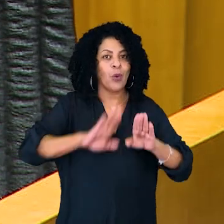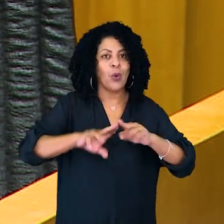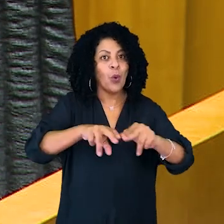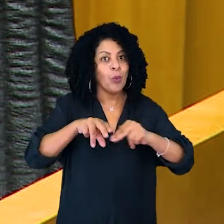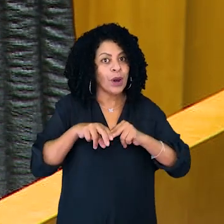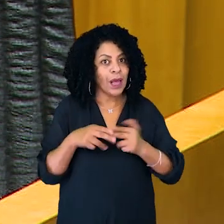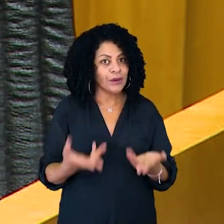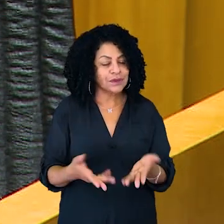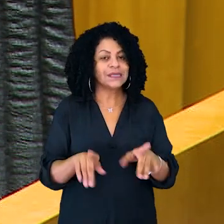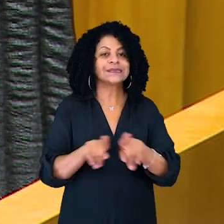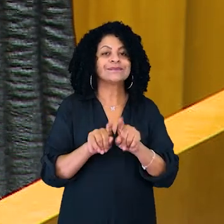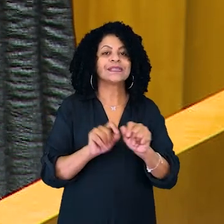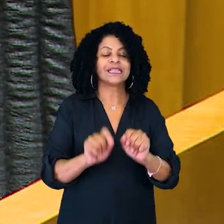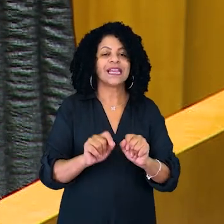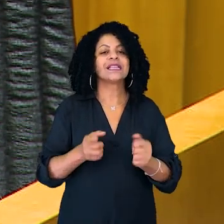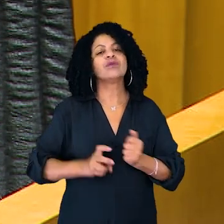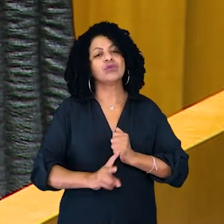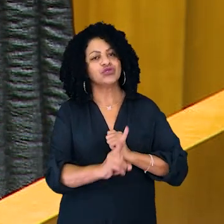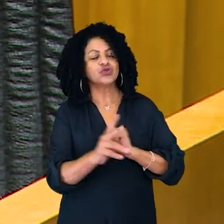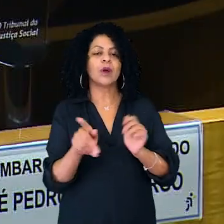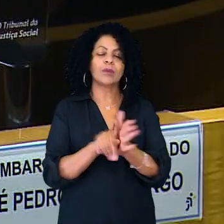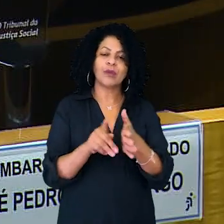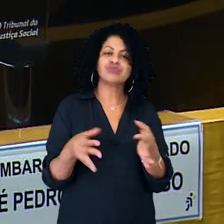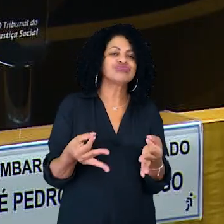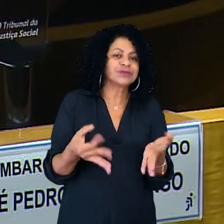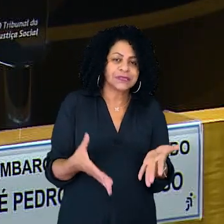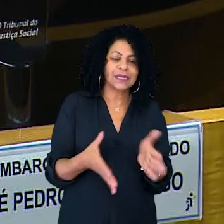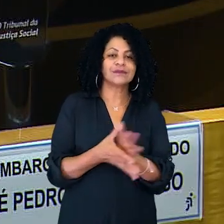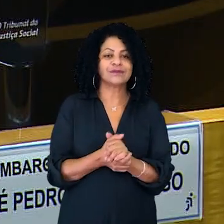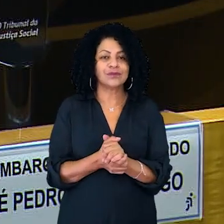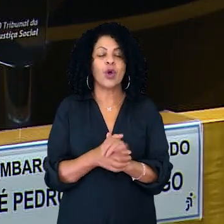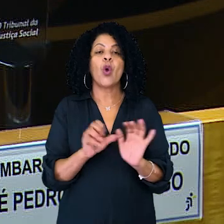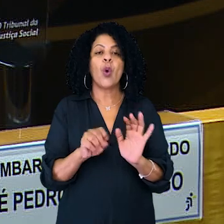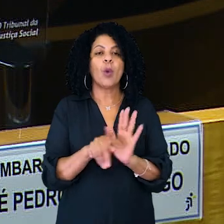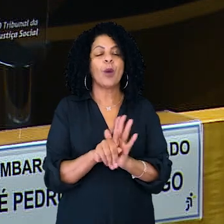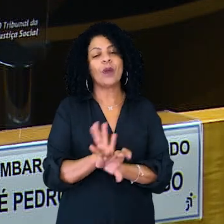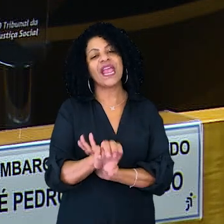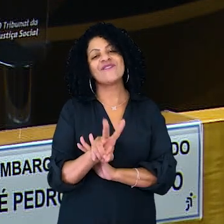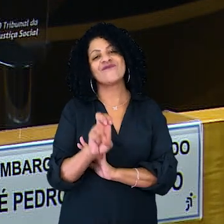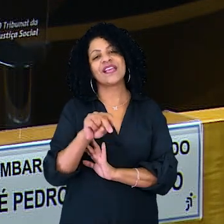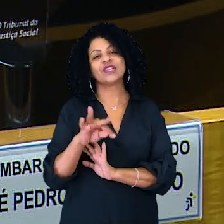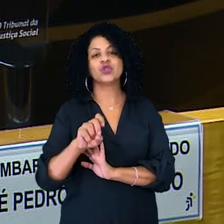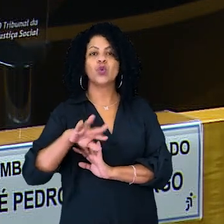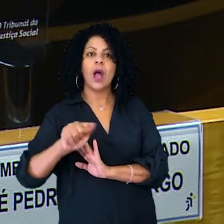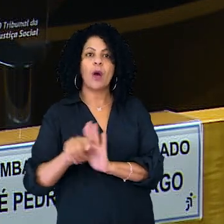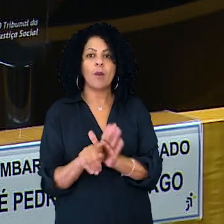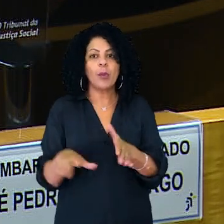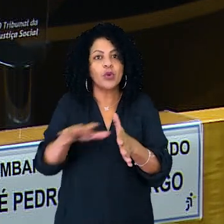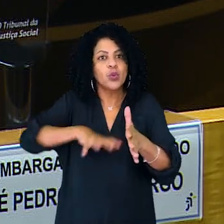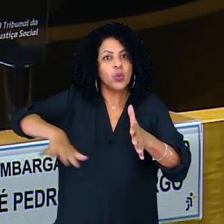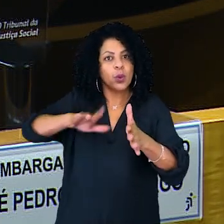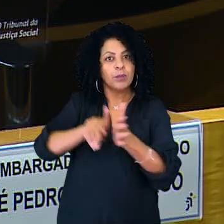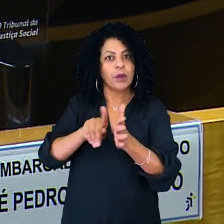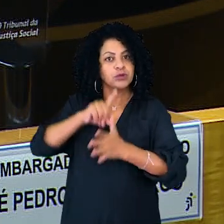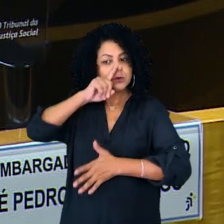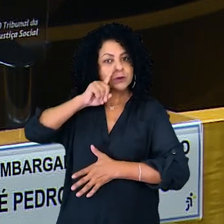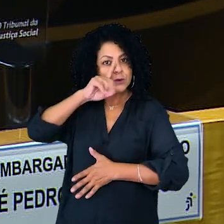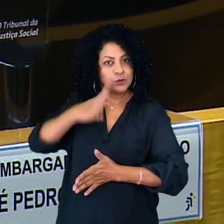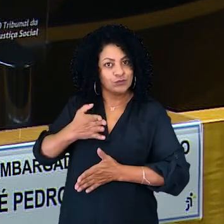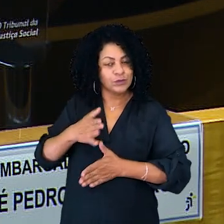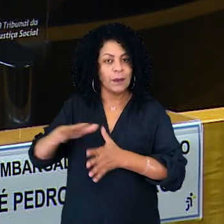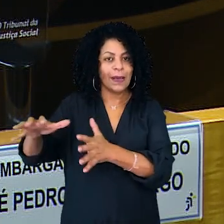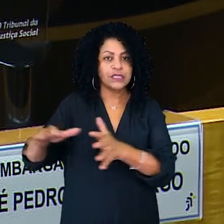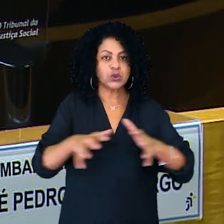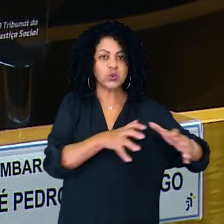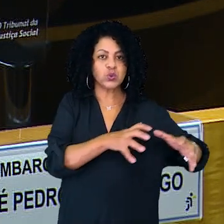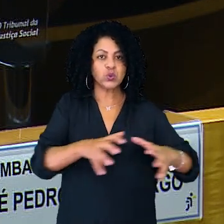periculosidade a quem permanece de forma habitual, intermitente ou eventual em áreas de risco, sem operar